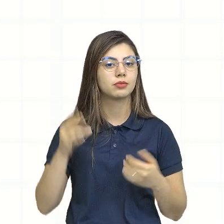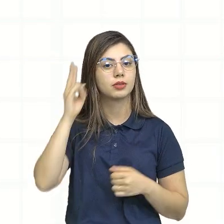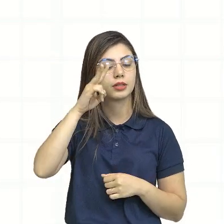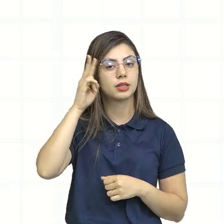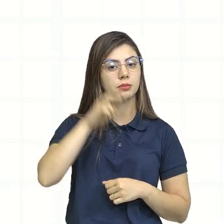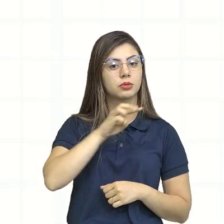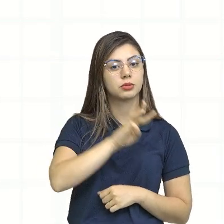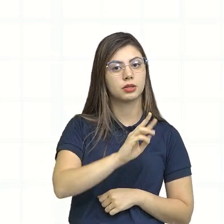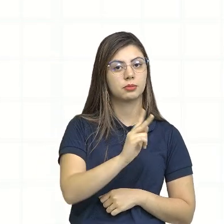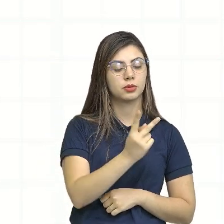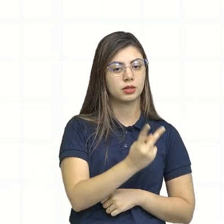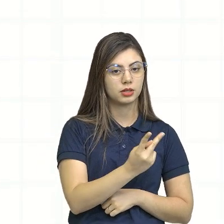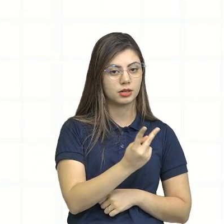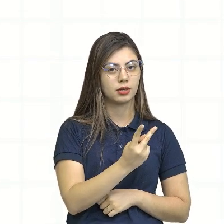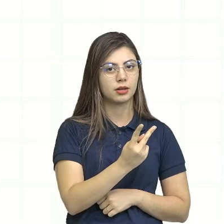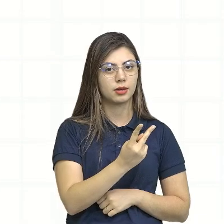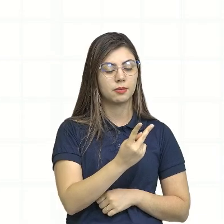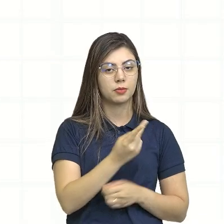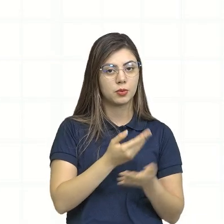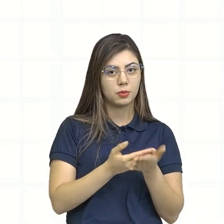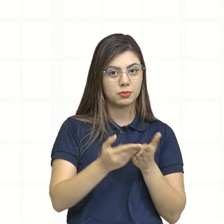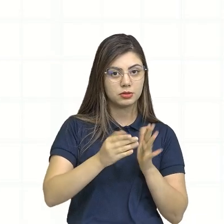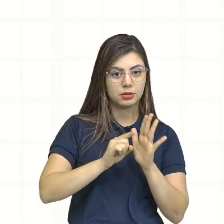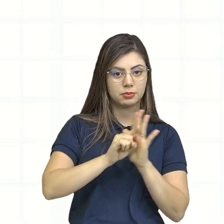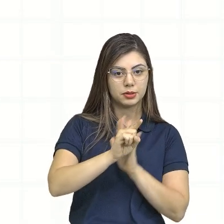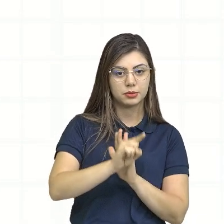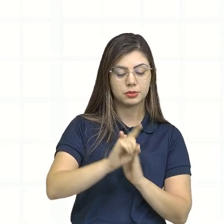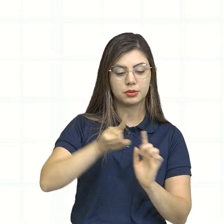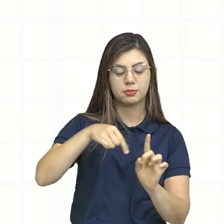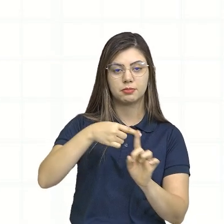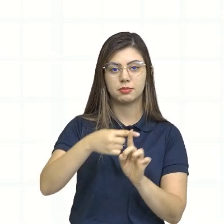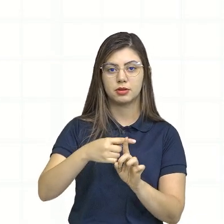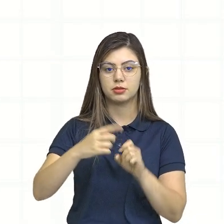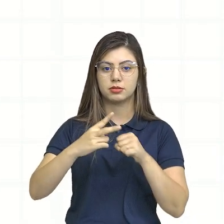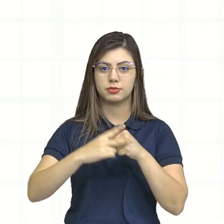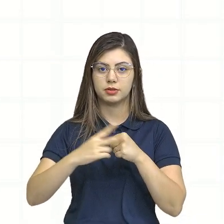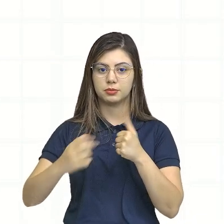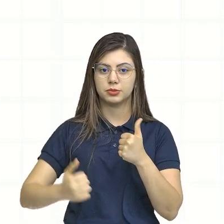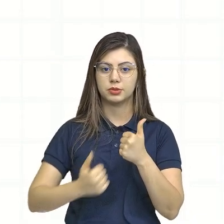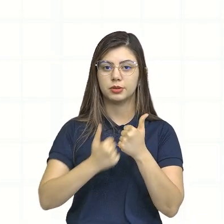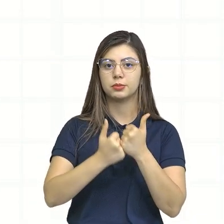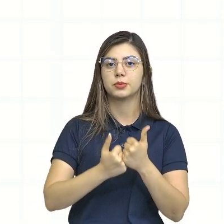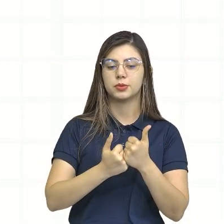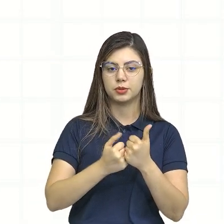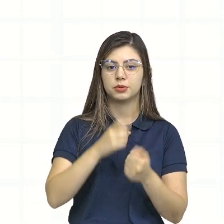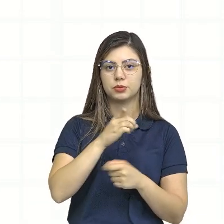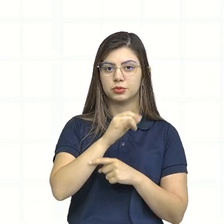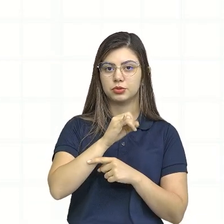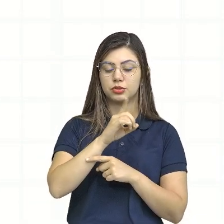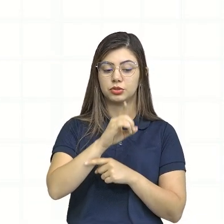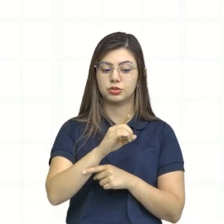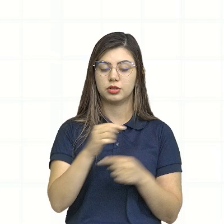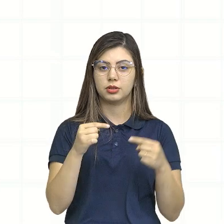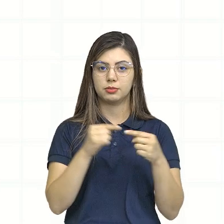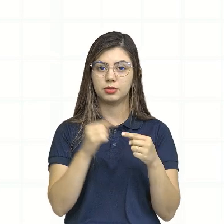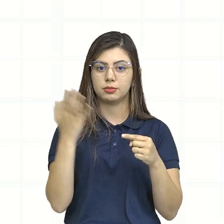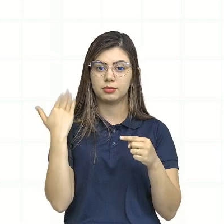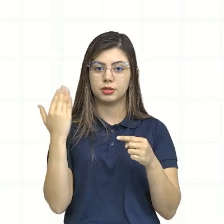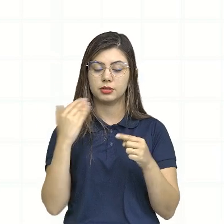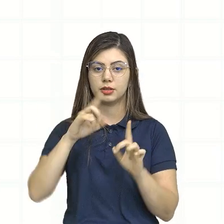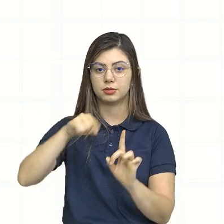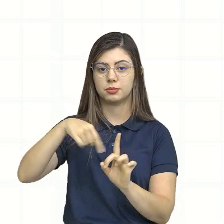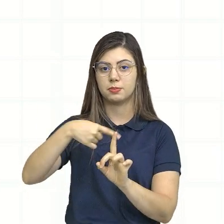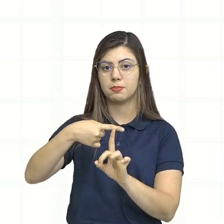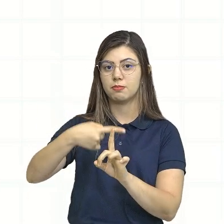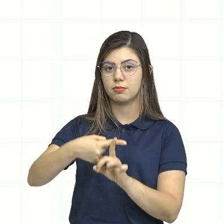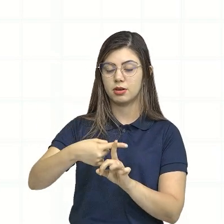WH question vai iniciar a pergunta, depois eu tenho o verbo auxiliar, que vai ser sempre o did, no passado é sempre o did. Aí o verbo,